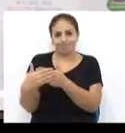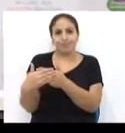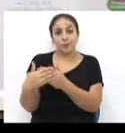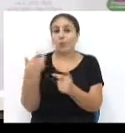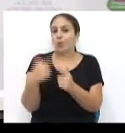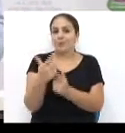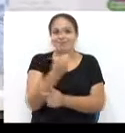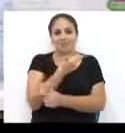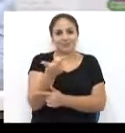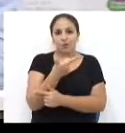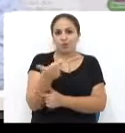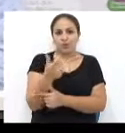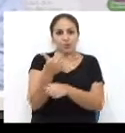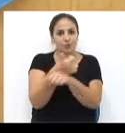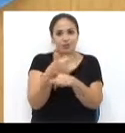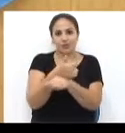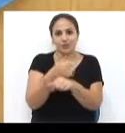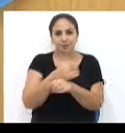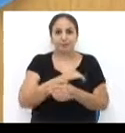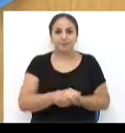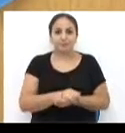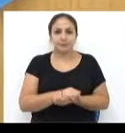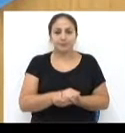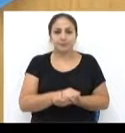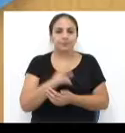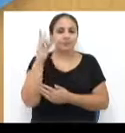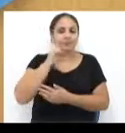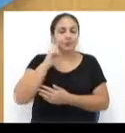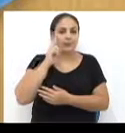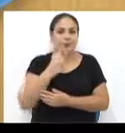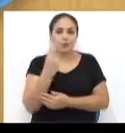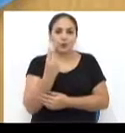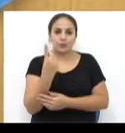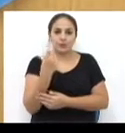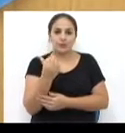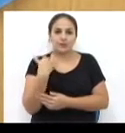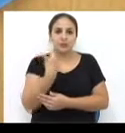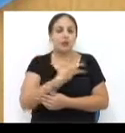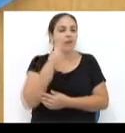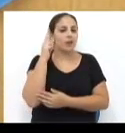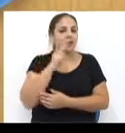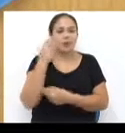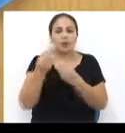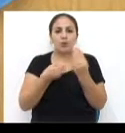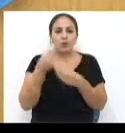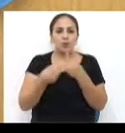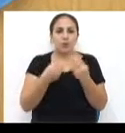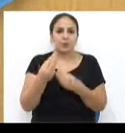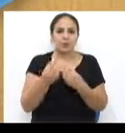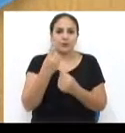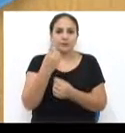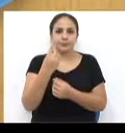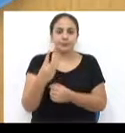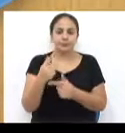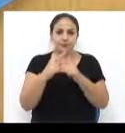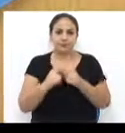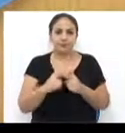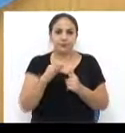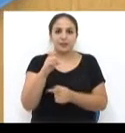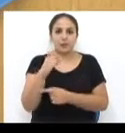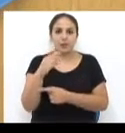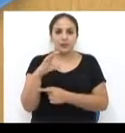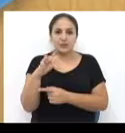manhã, porque não tem efetivo. E nas reprises de 2016, a gente lembra como foi a 12ª edição